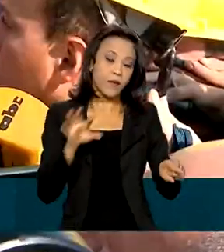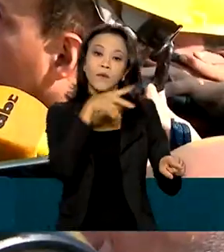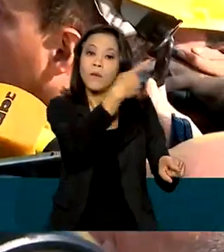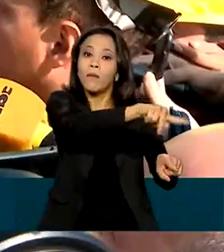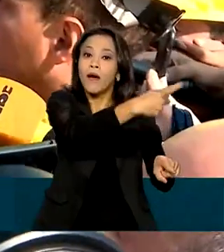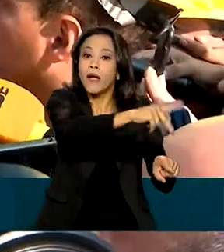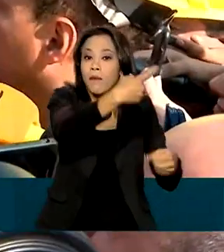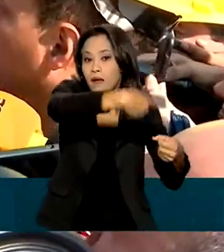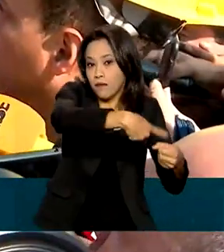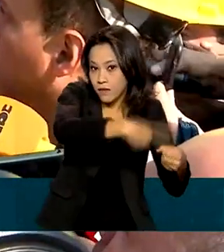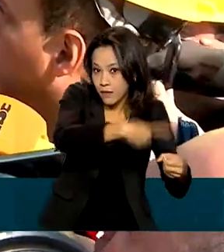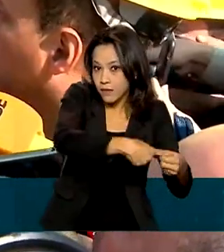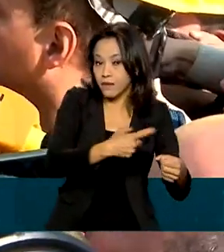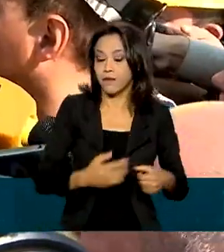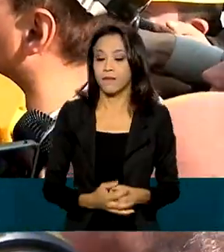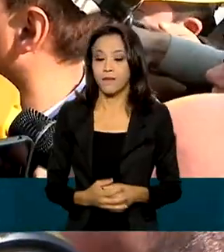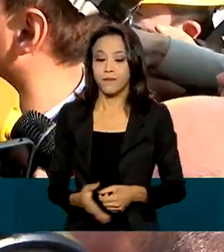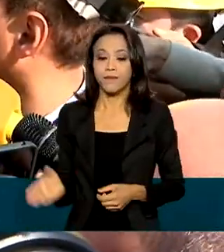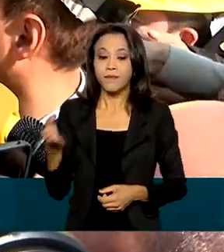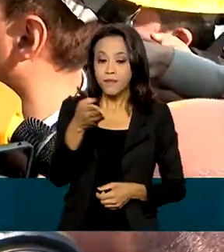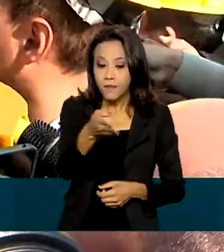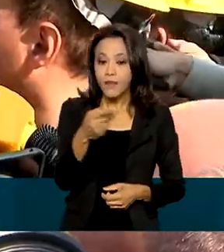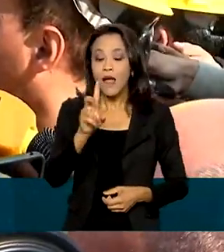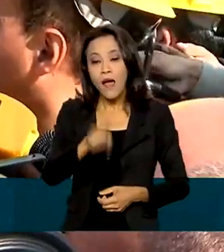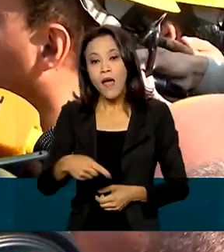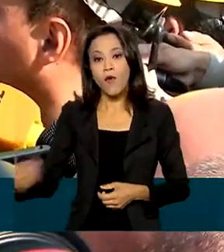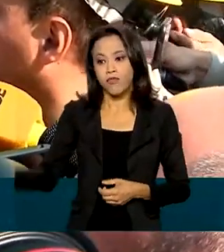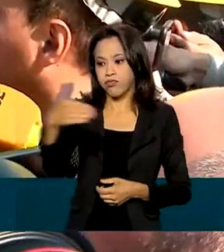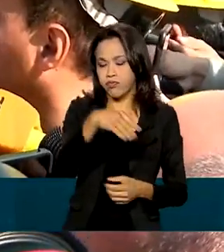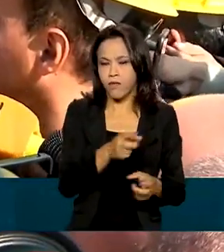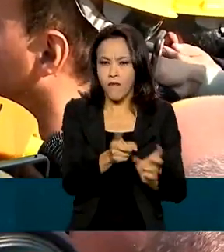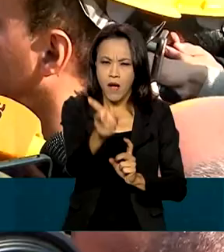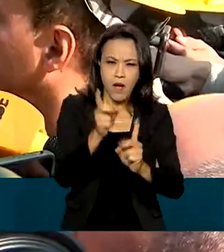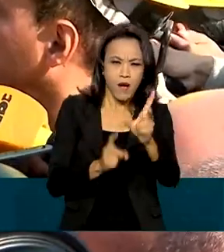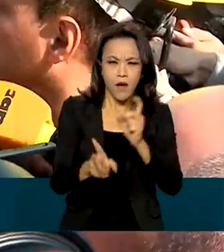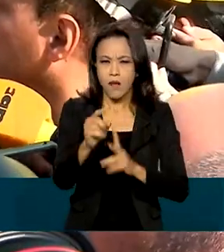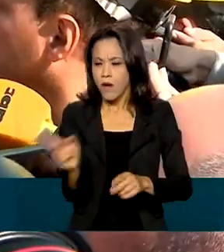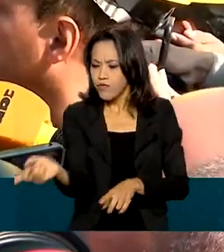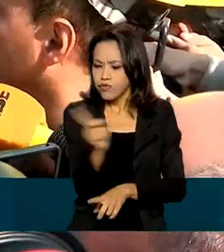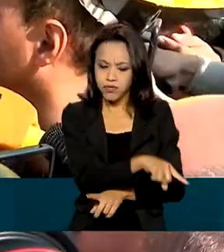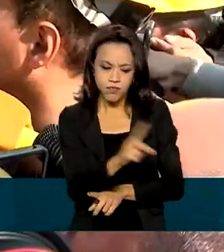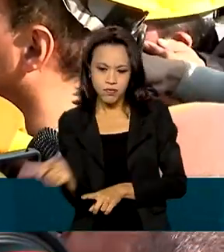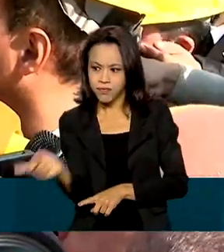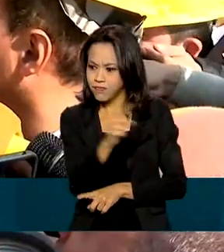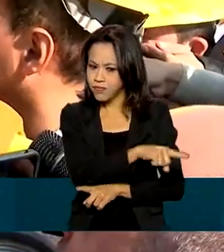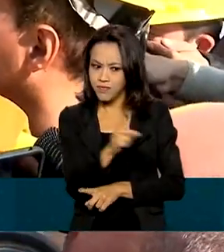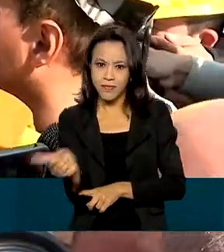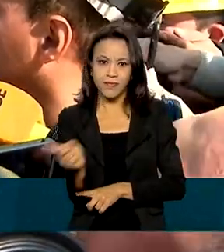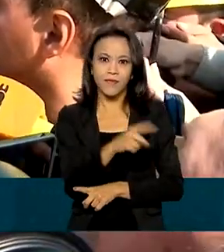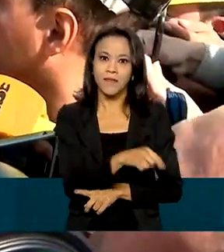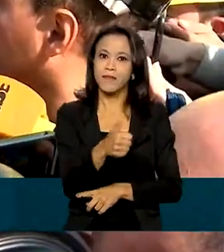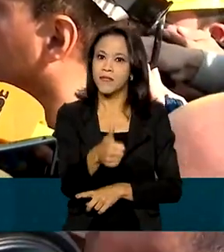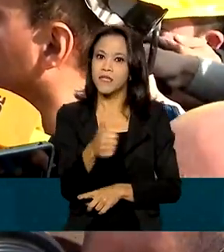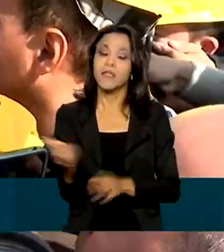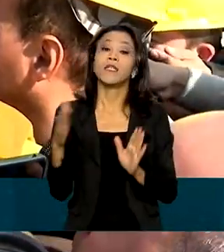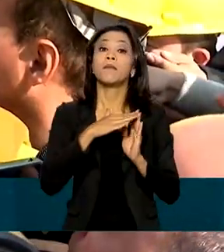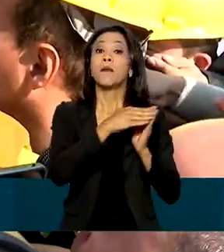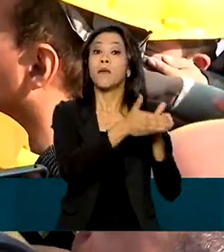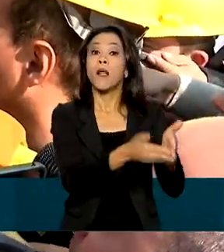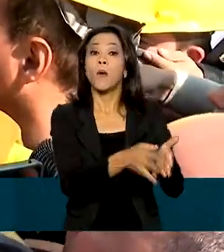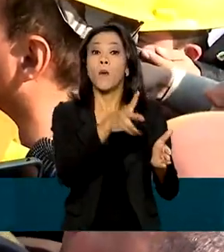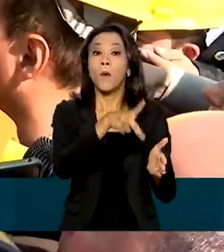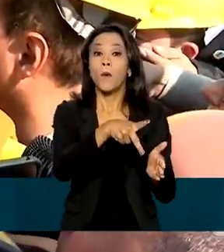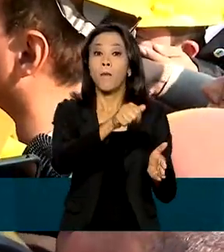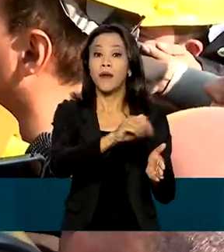Paraguai vai fazer parte da biônica ou seja o comércio vai ser enorme e ao interesse a saída pelo Pacífico porque